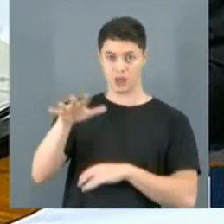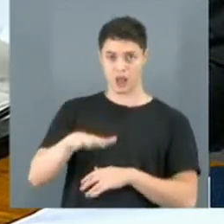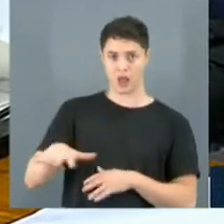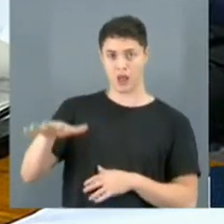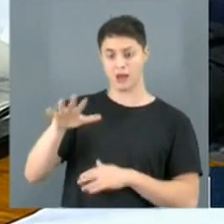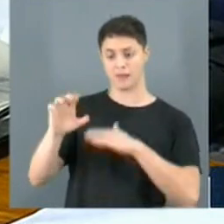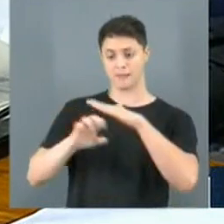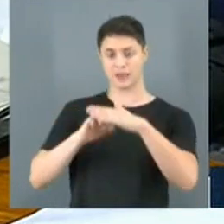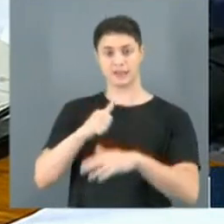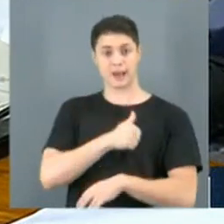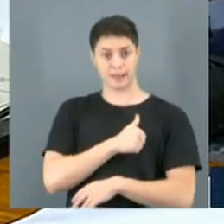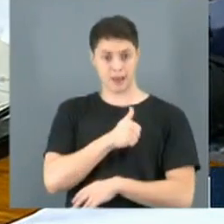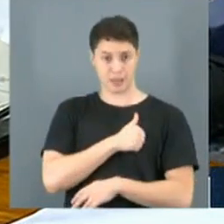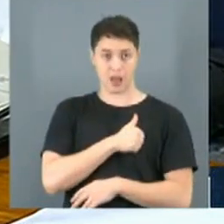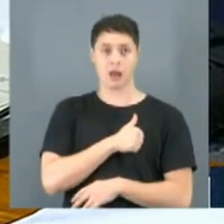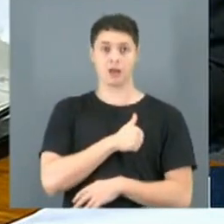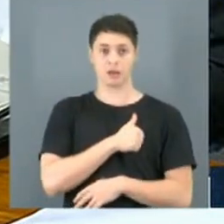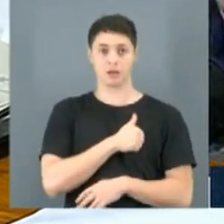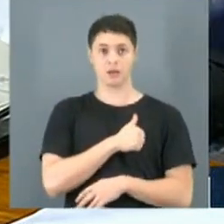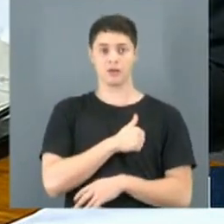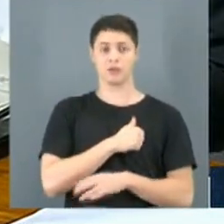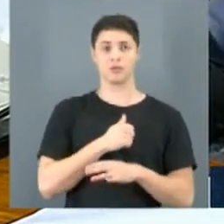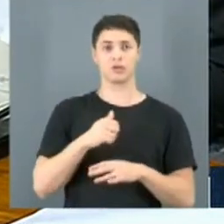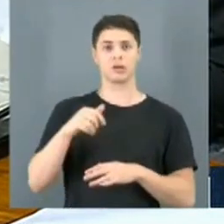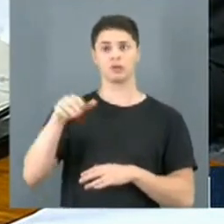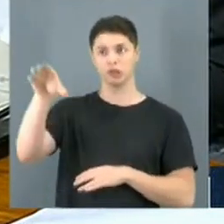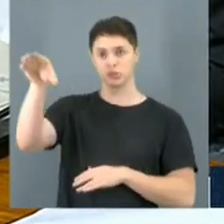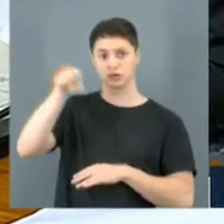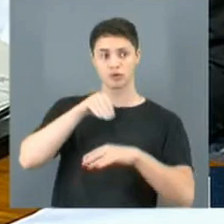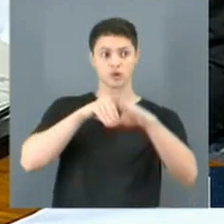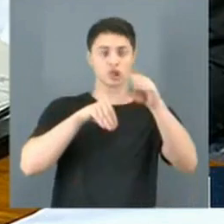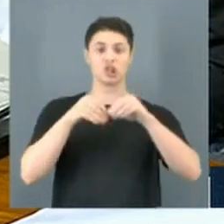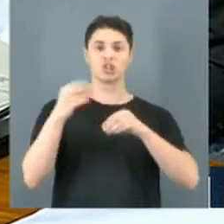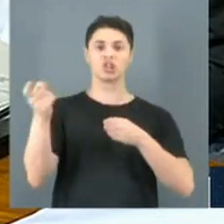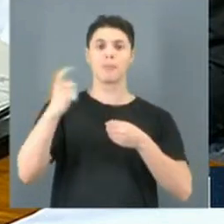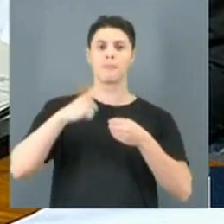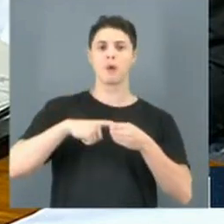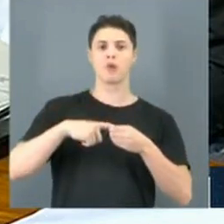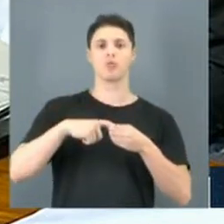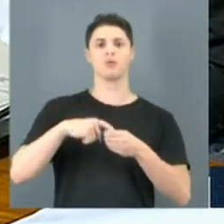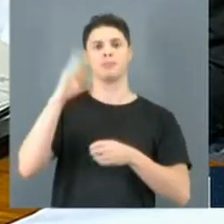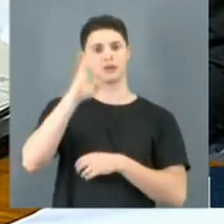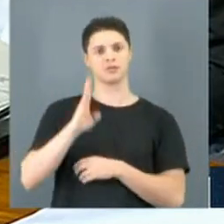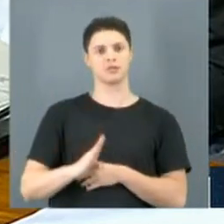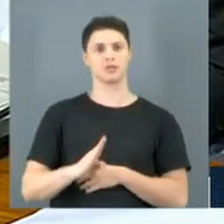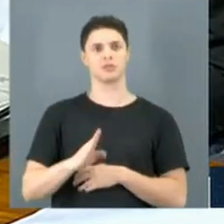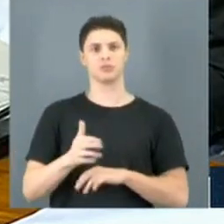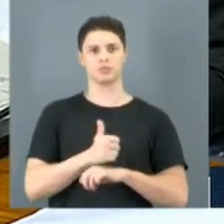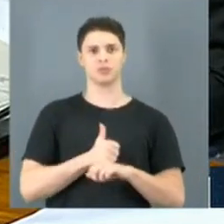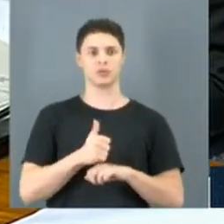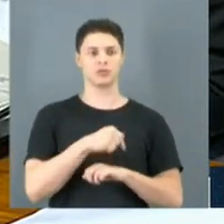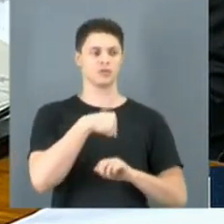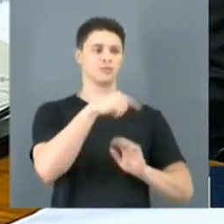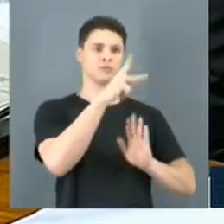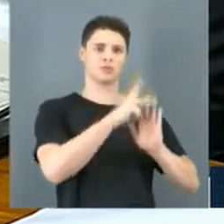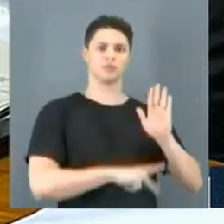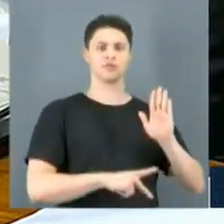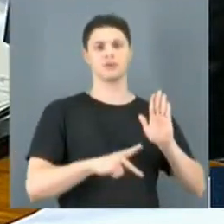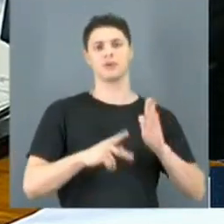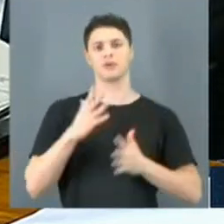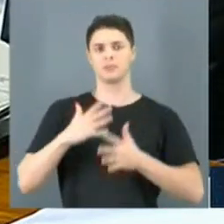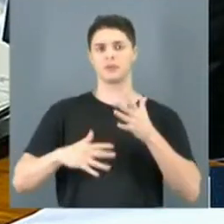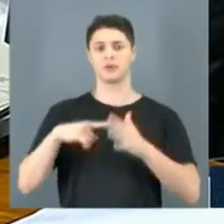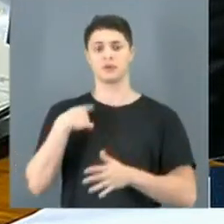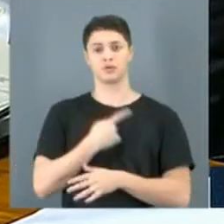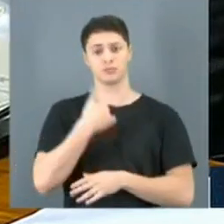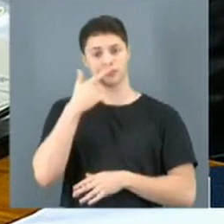empresa canadense, todos brasileiros. Nós estamos repatriando as pessoas. E esse projeto vai nos prejudicar a realizar esse movimento. Por